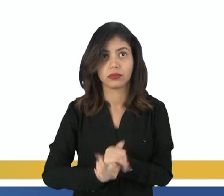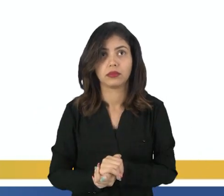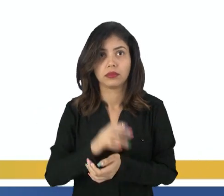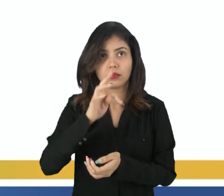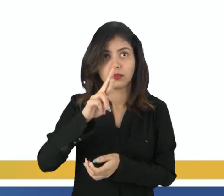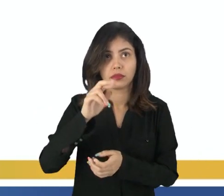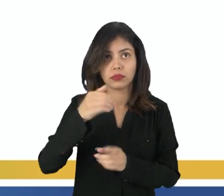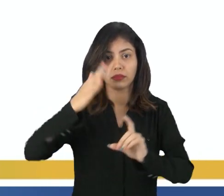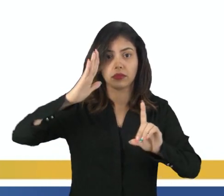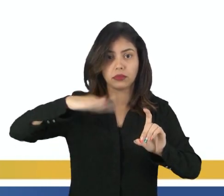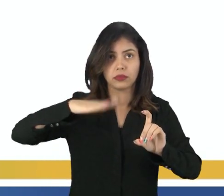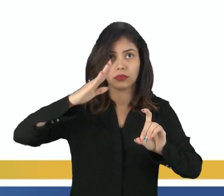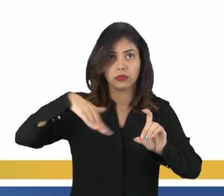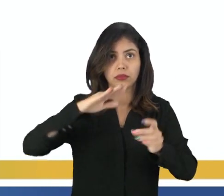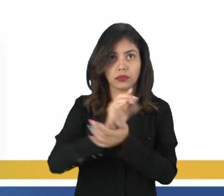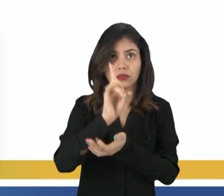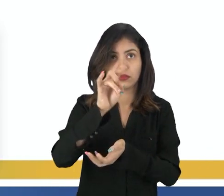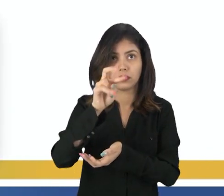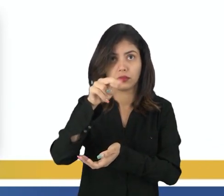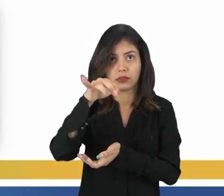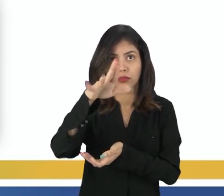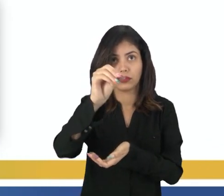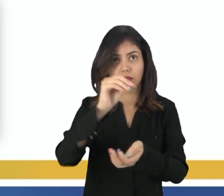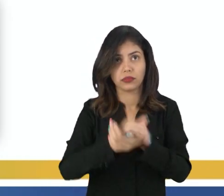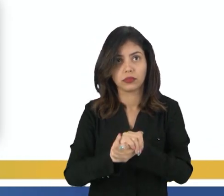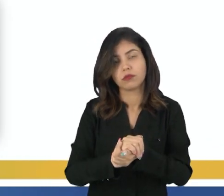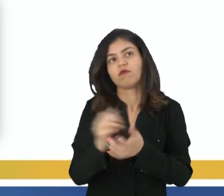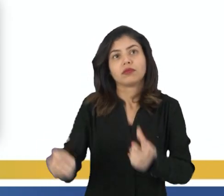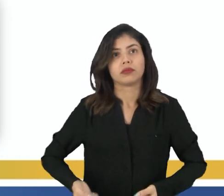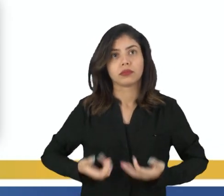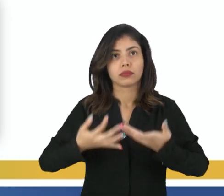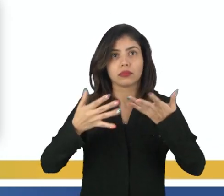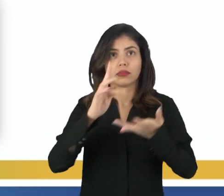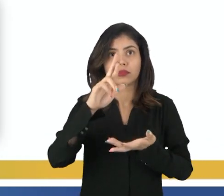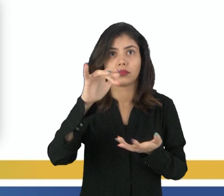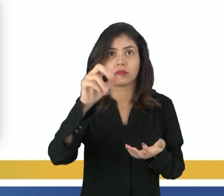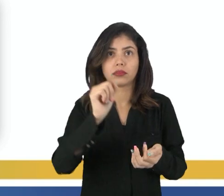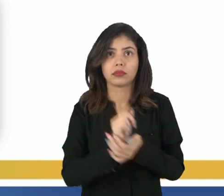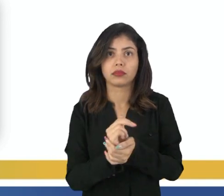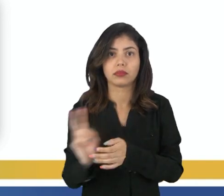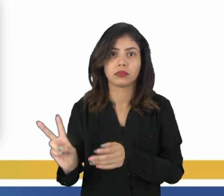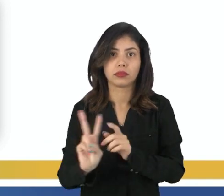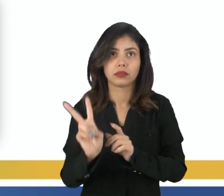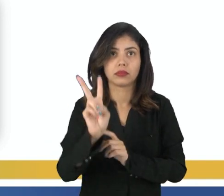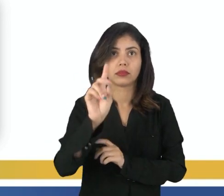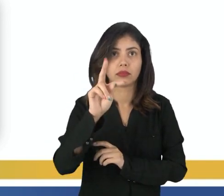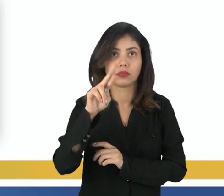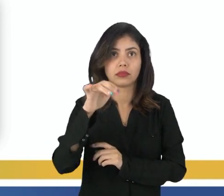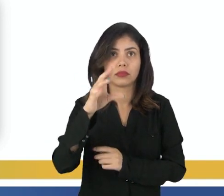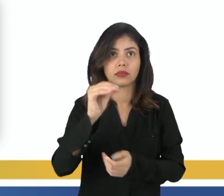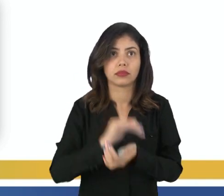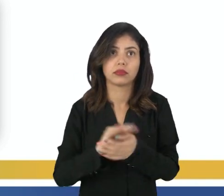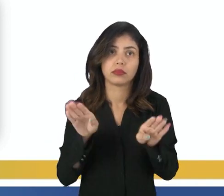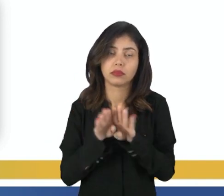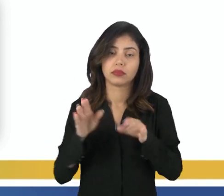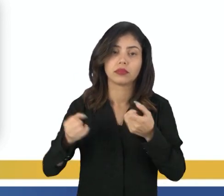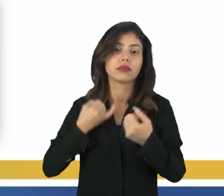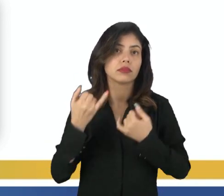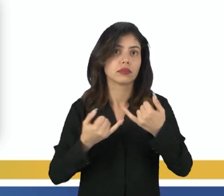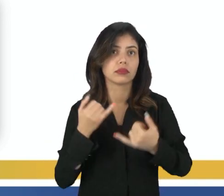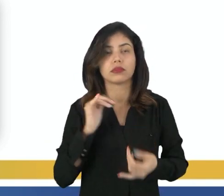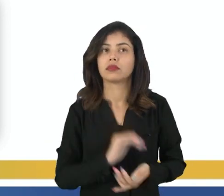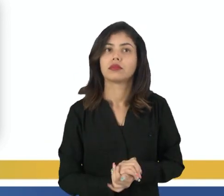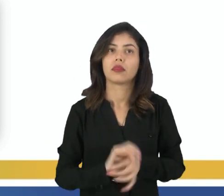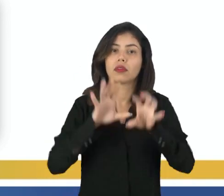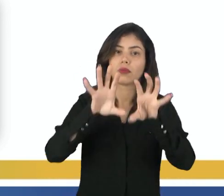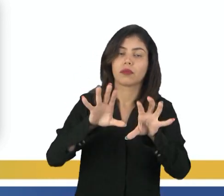Dionísio, divindade relacionada à fertilidade, vinho e diversão. Bem, assim o teatro surge